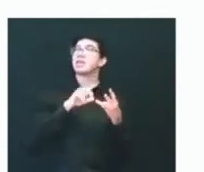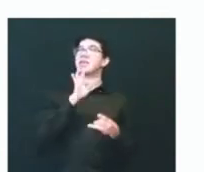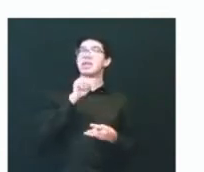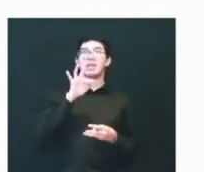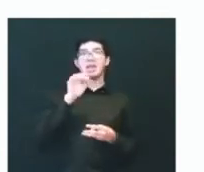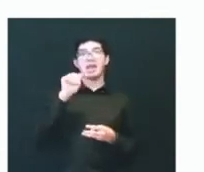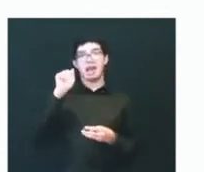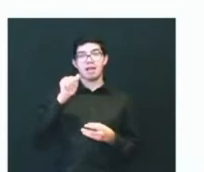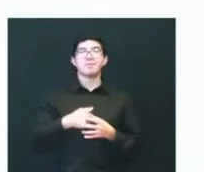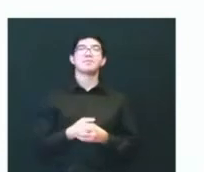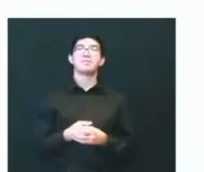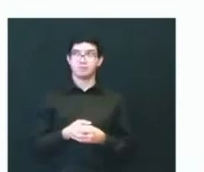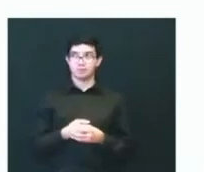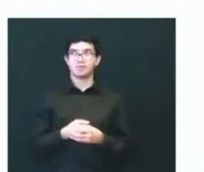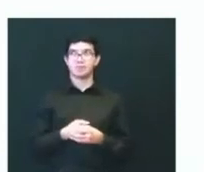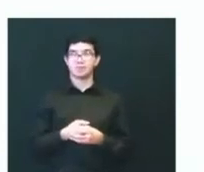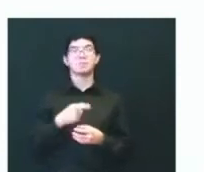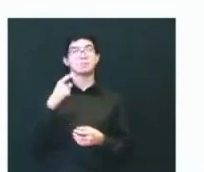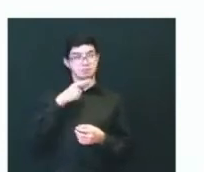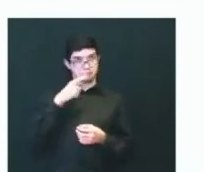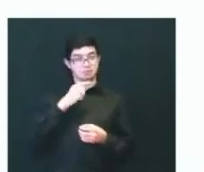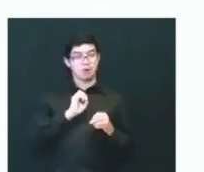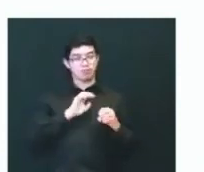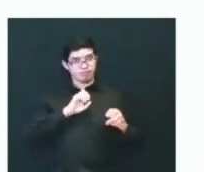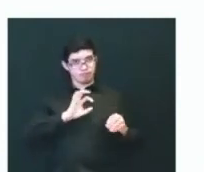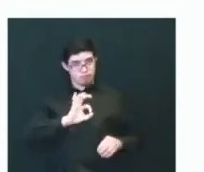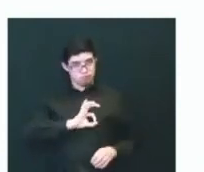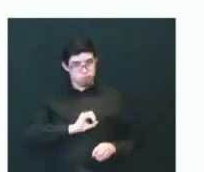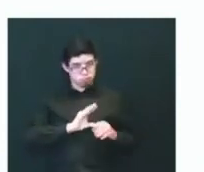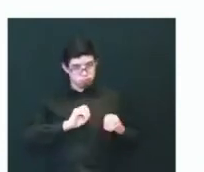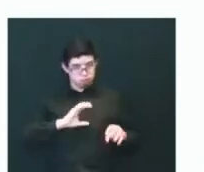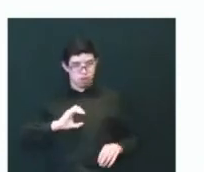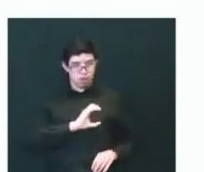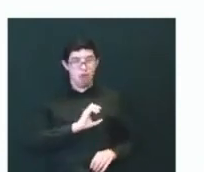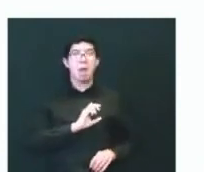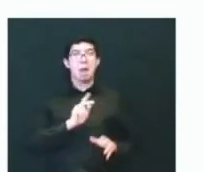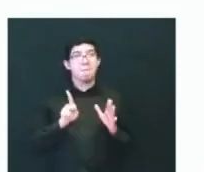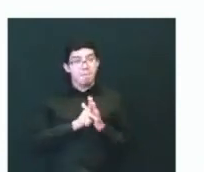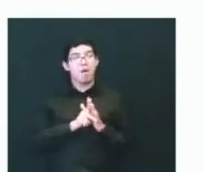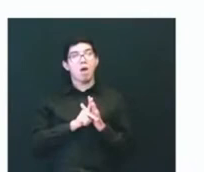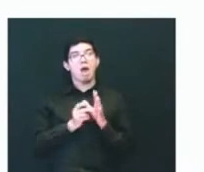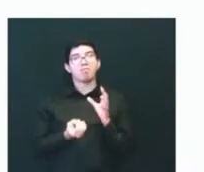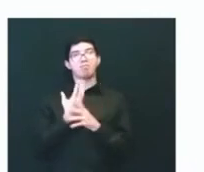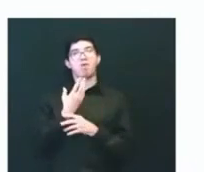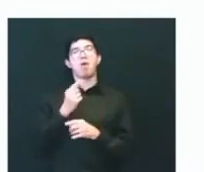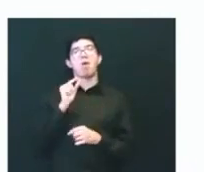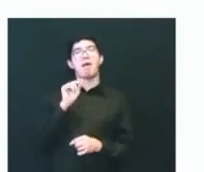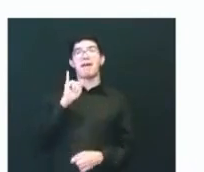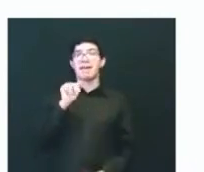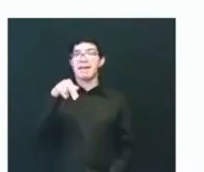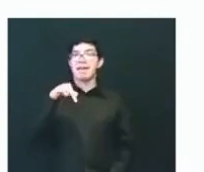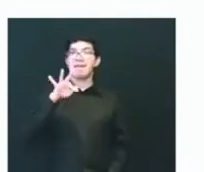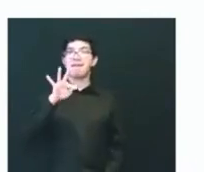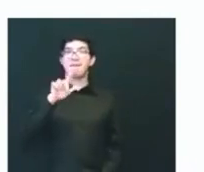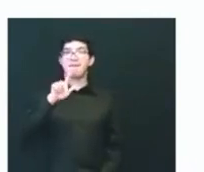tá? Mas saiba que tem substâncias que são liberadas, que são substâncias inflamatórias que trazem consequências em todo o